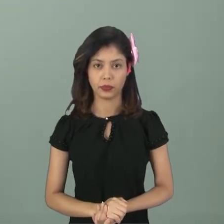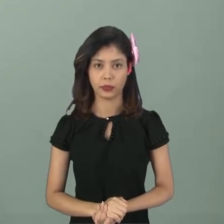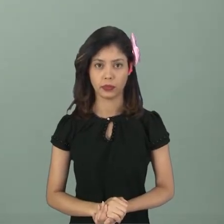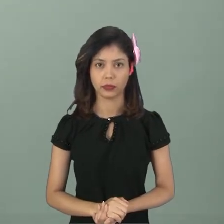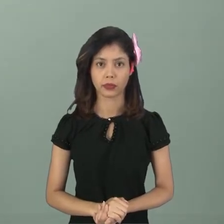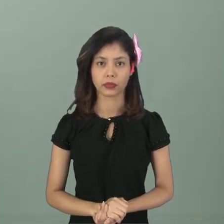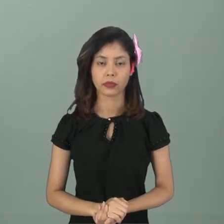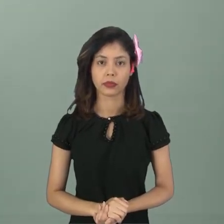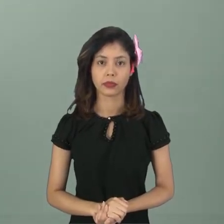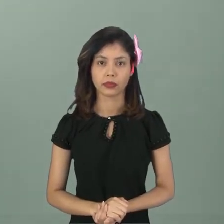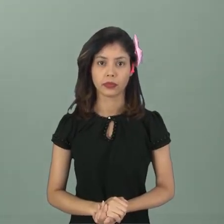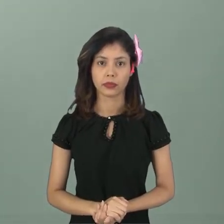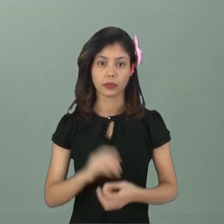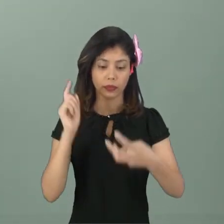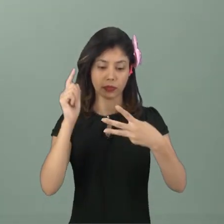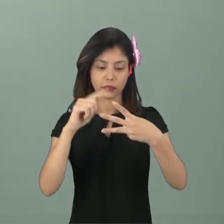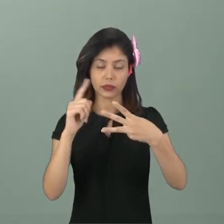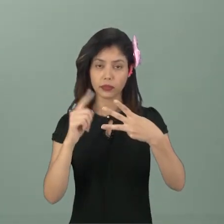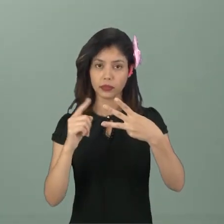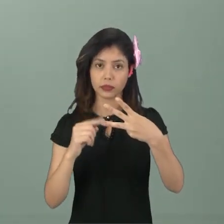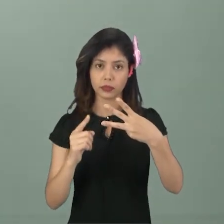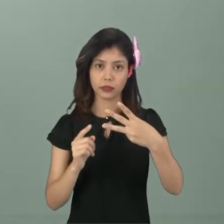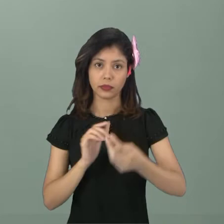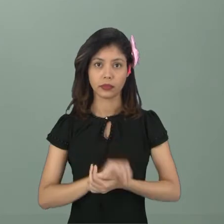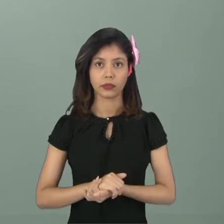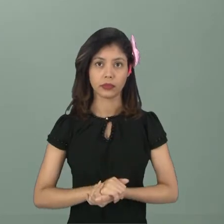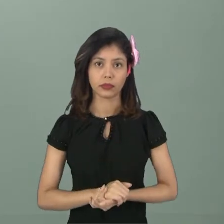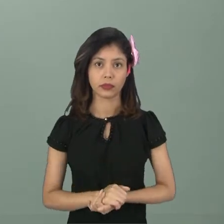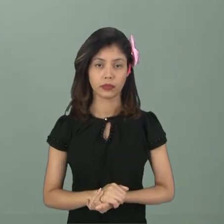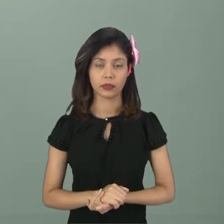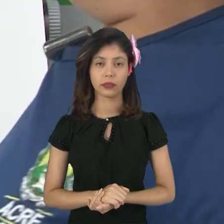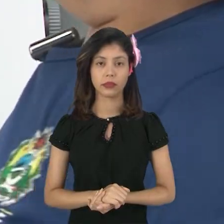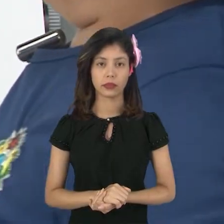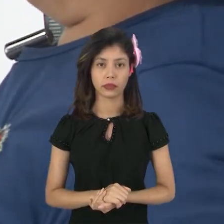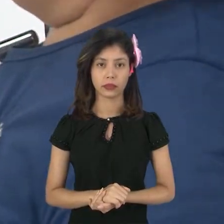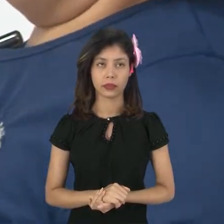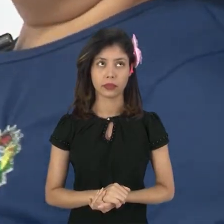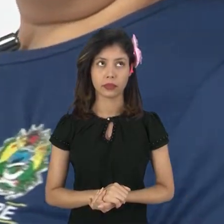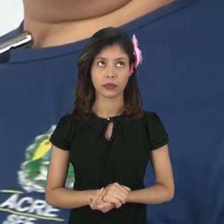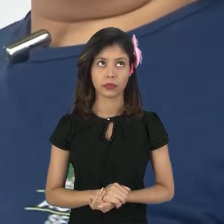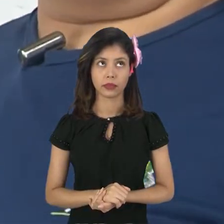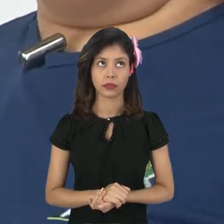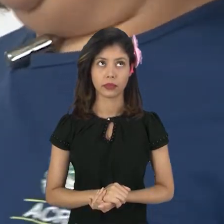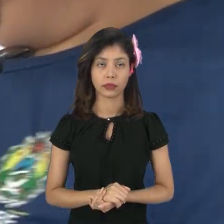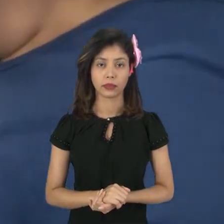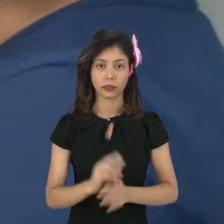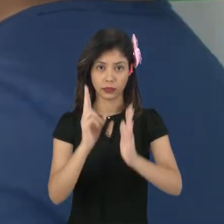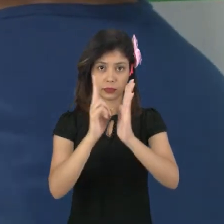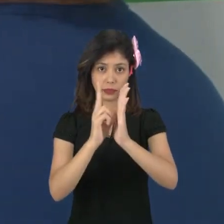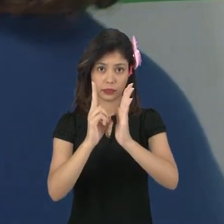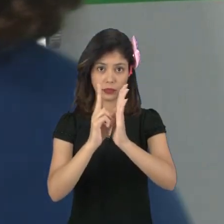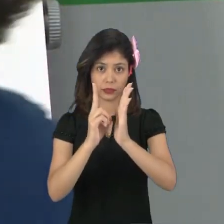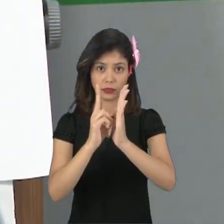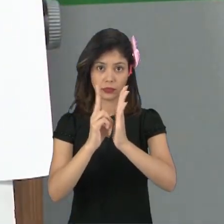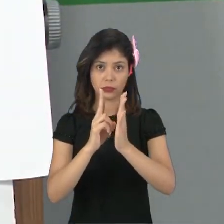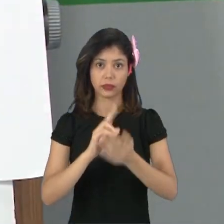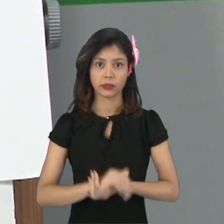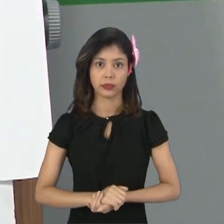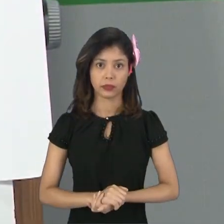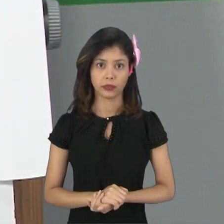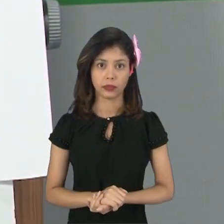Vamos citar 3 povos tradicionais da Amazônia. Vamos lá? Nós temos os índios,